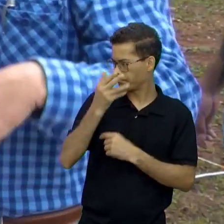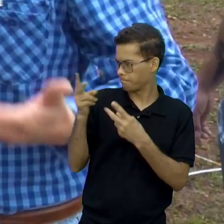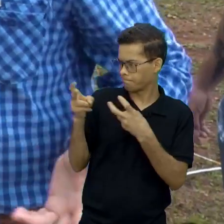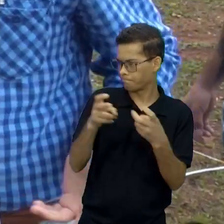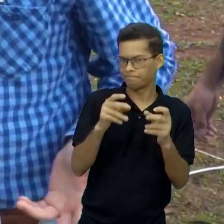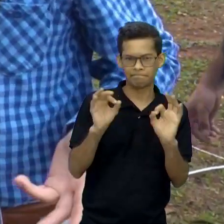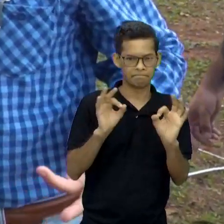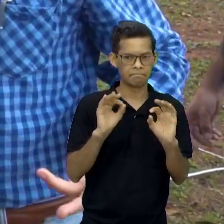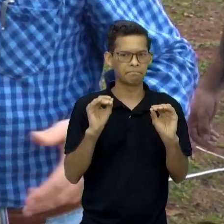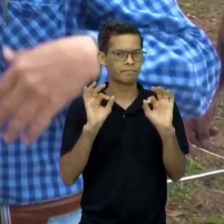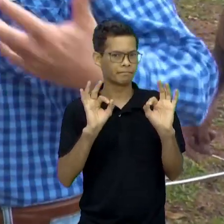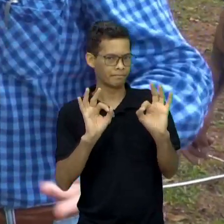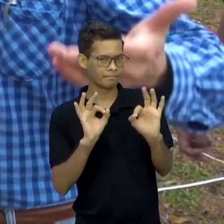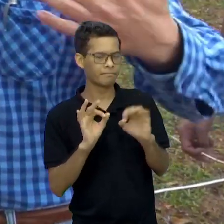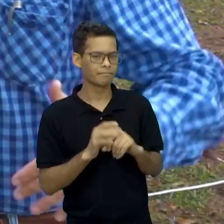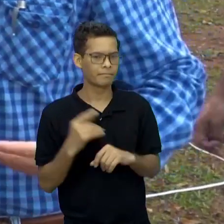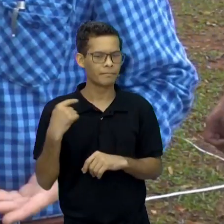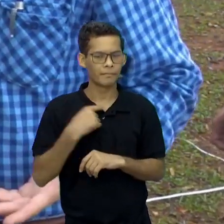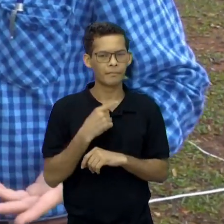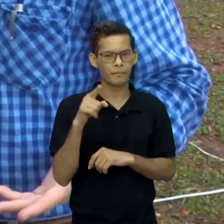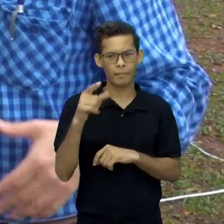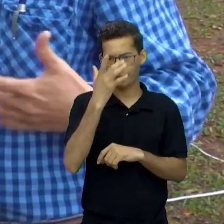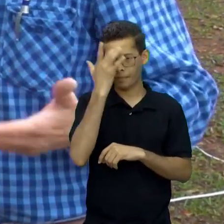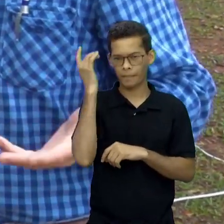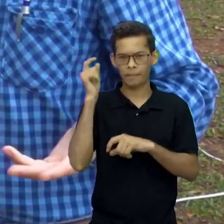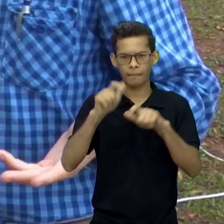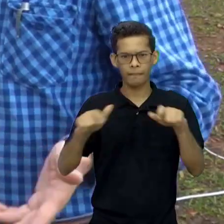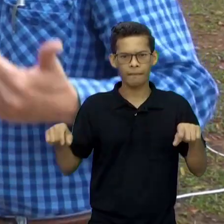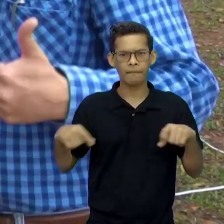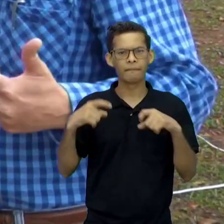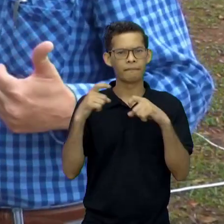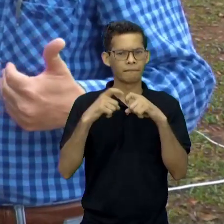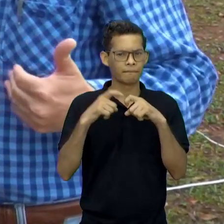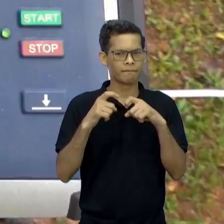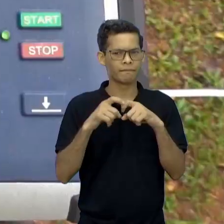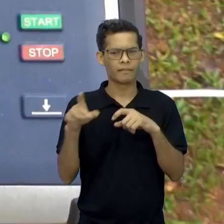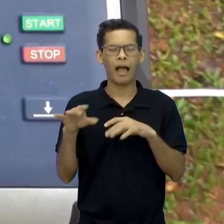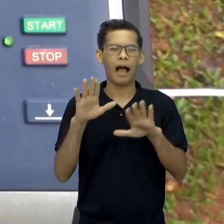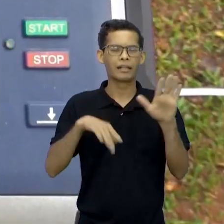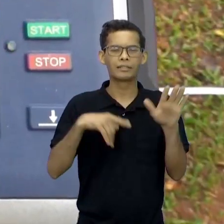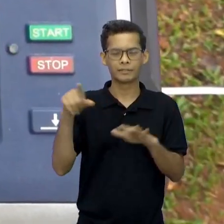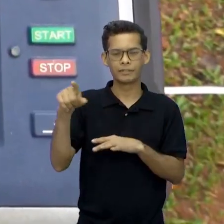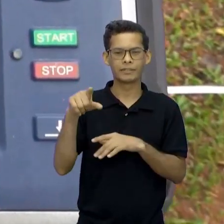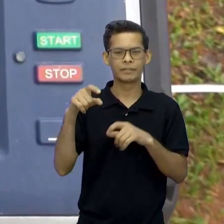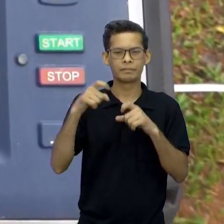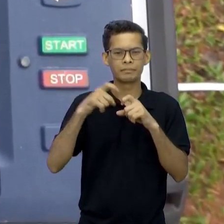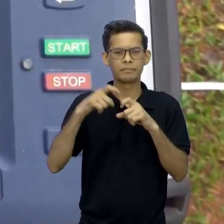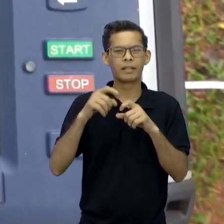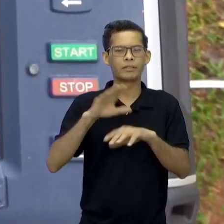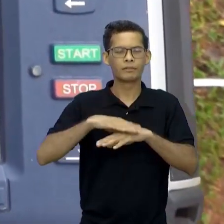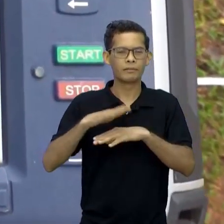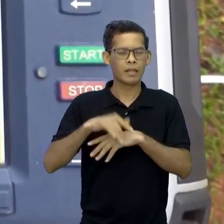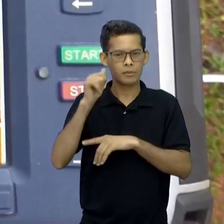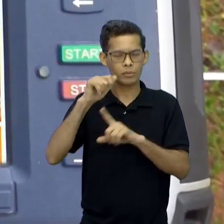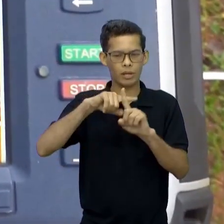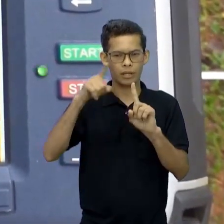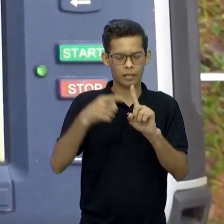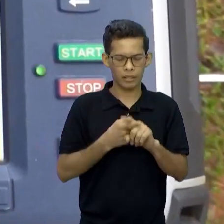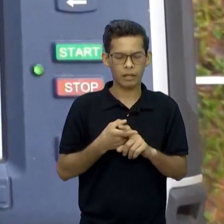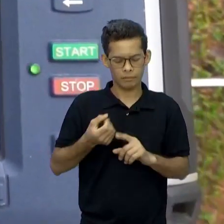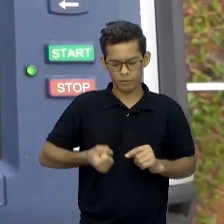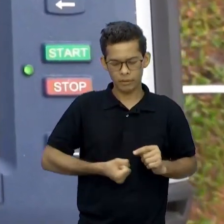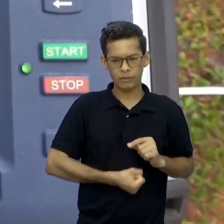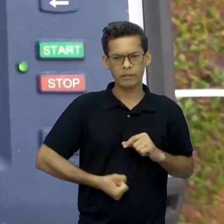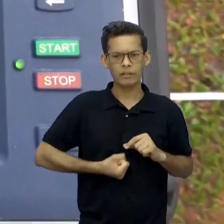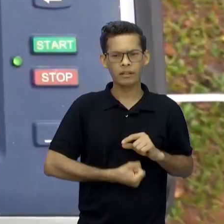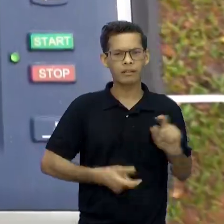superfície. É assim que a gente faz, é assim que o médico enxerga o sexo do bebê sem ter que cortar a barriga da mulher. À medida